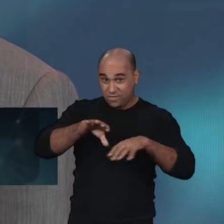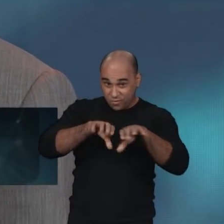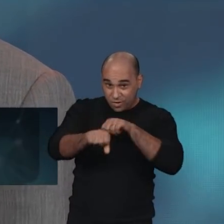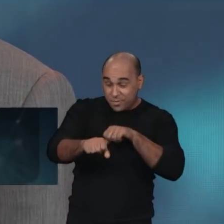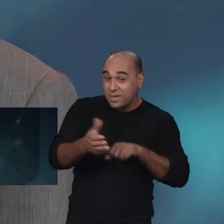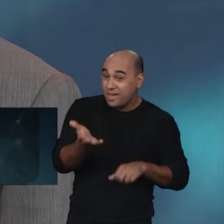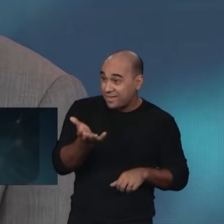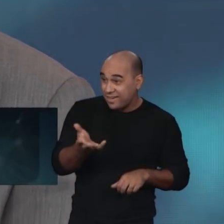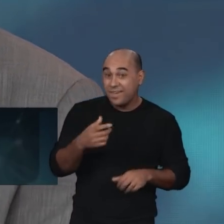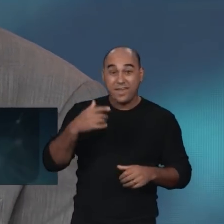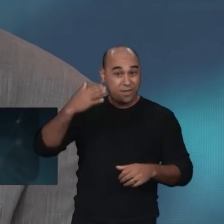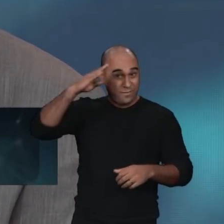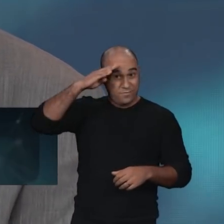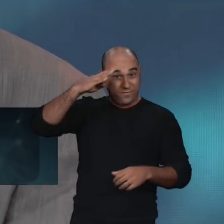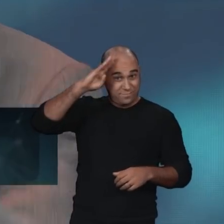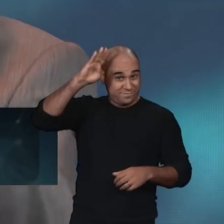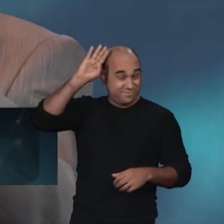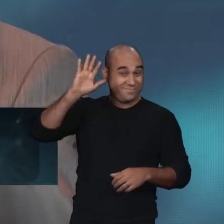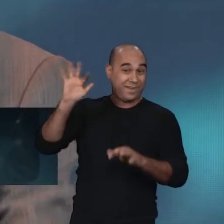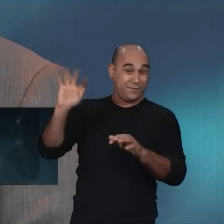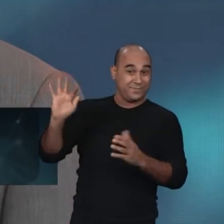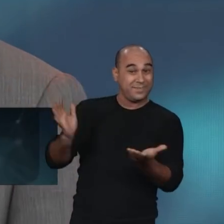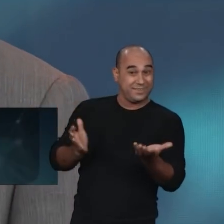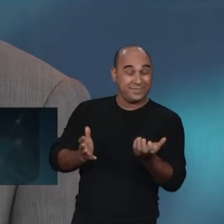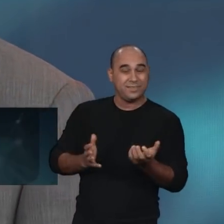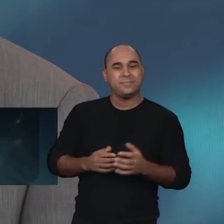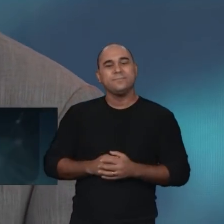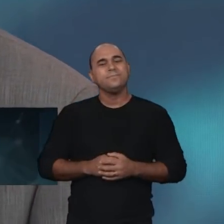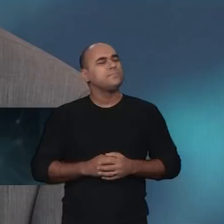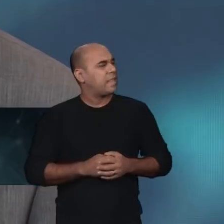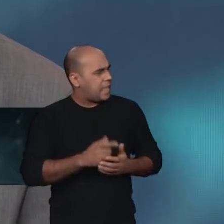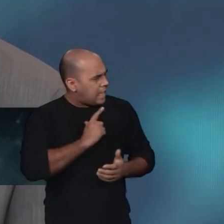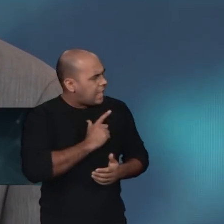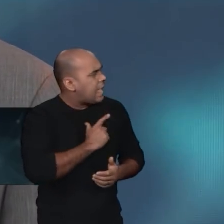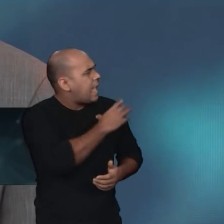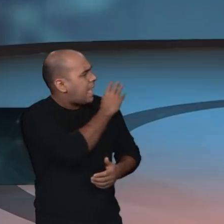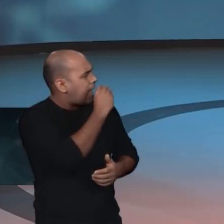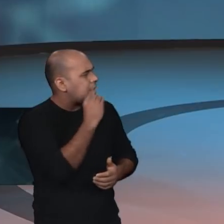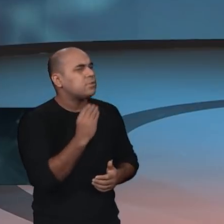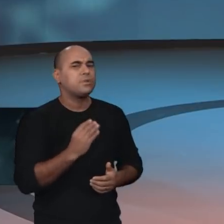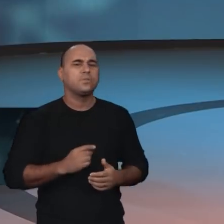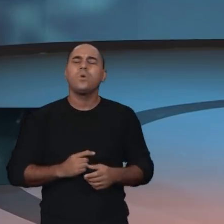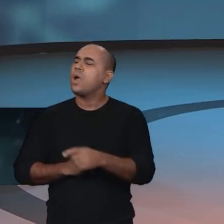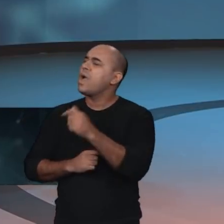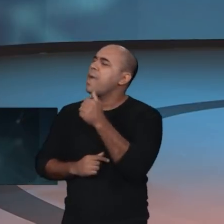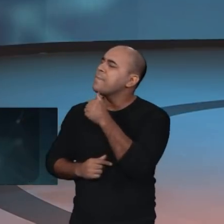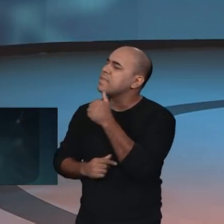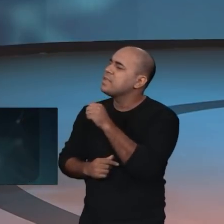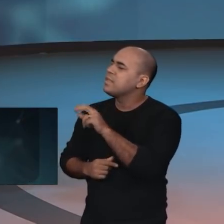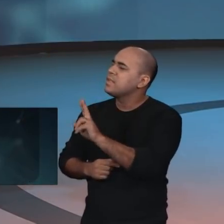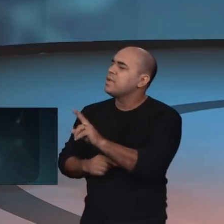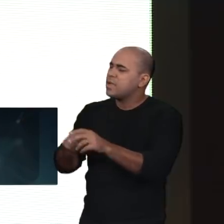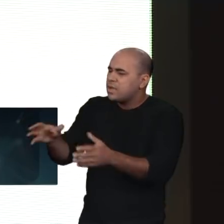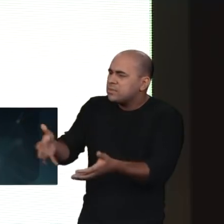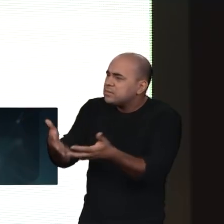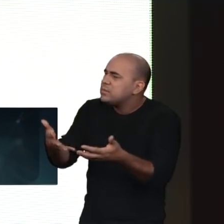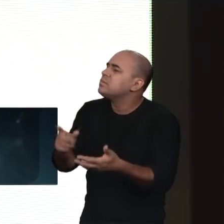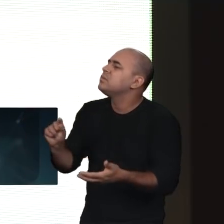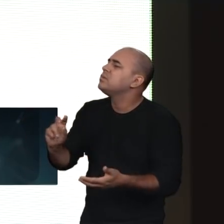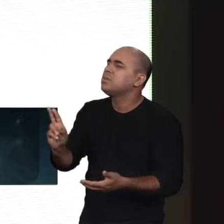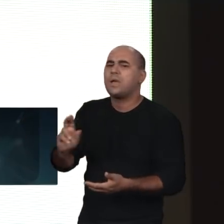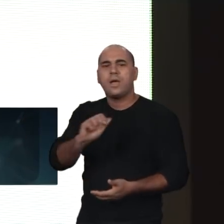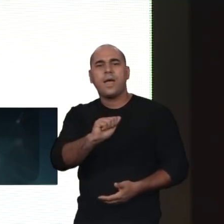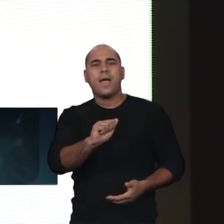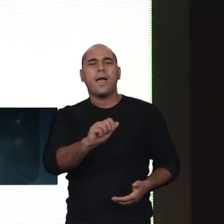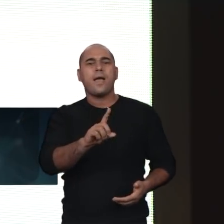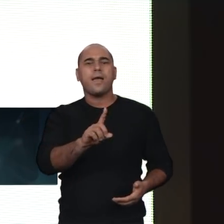é um pré-adolescente também, né? Então, Sim. muitos pré-adolescentes assistindo a gente nessa noite. Qual o nome da menina da horta mesmo? Adriana. Adriana, um beijão pra você também. Que